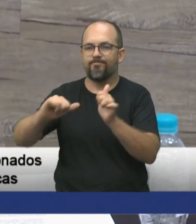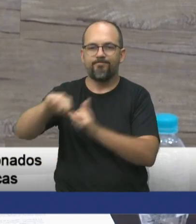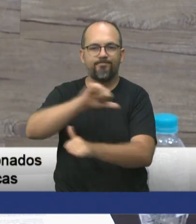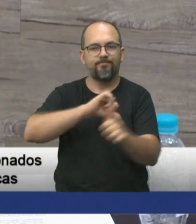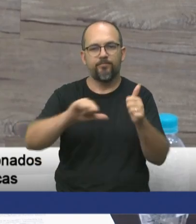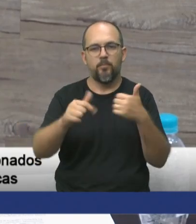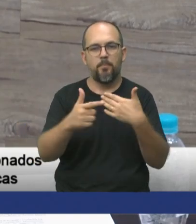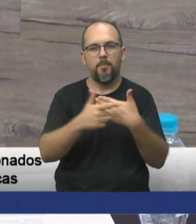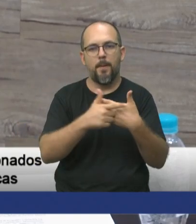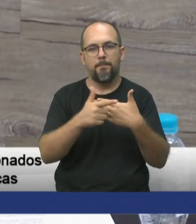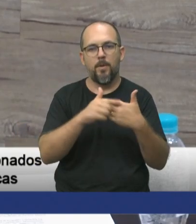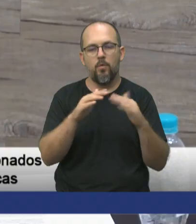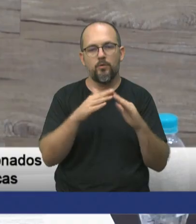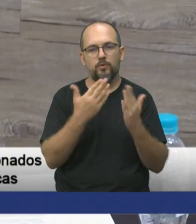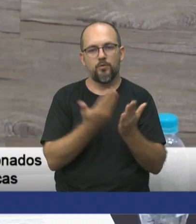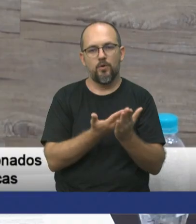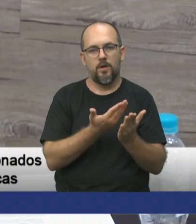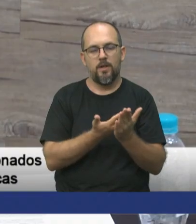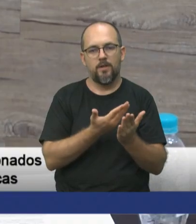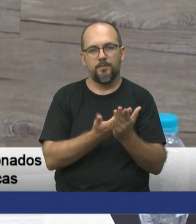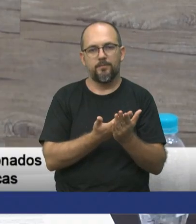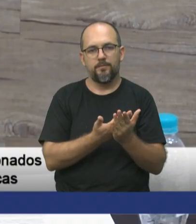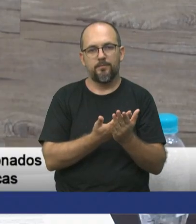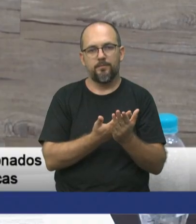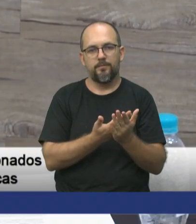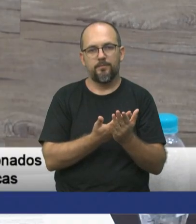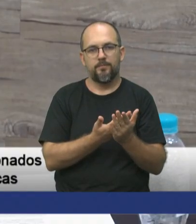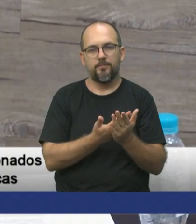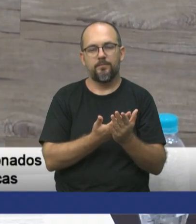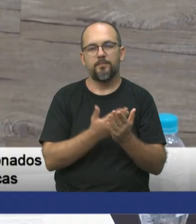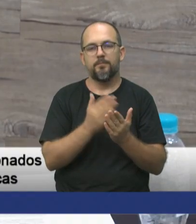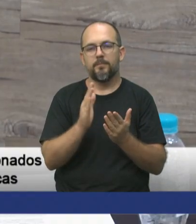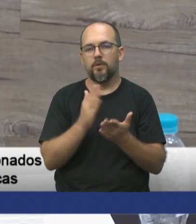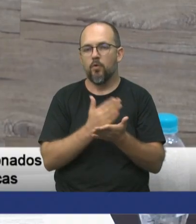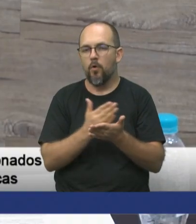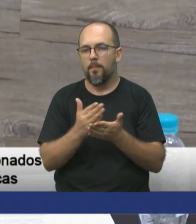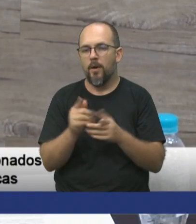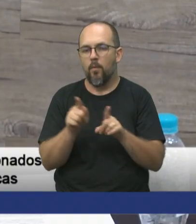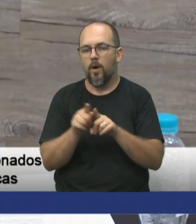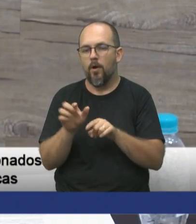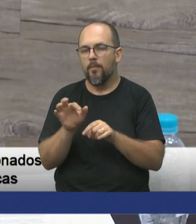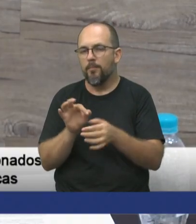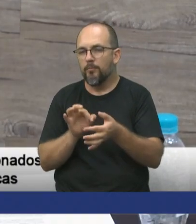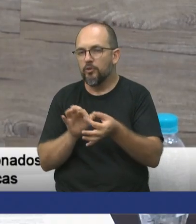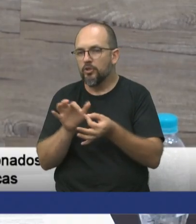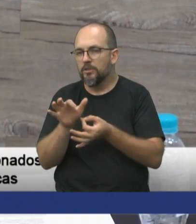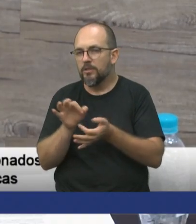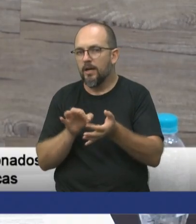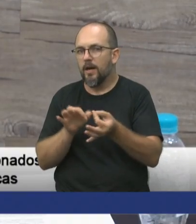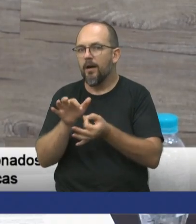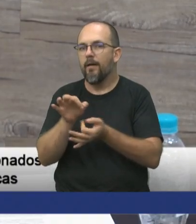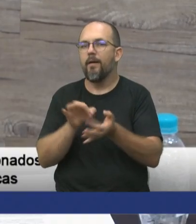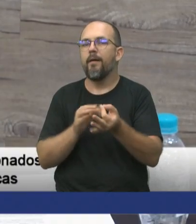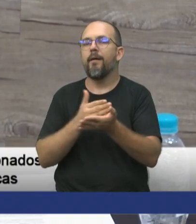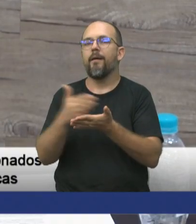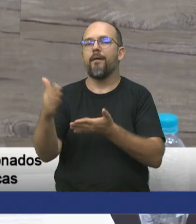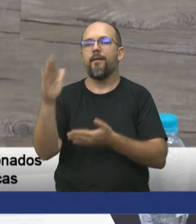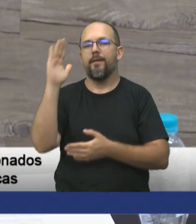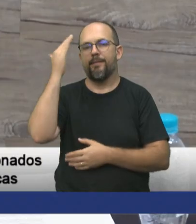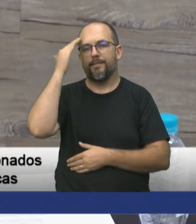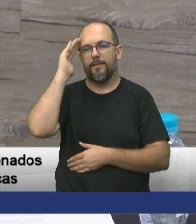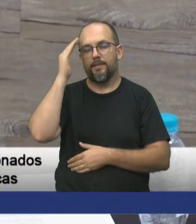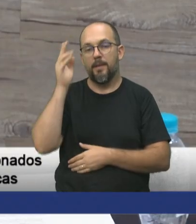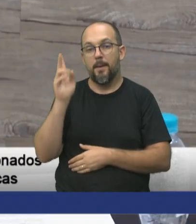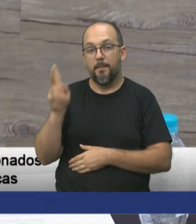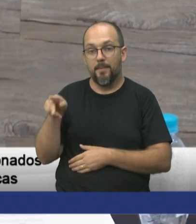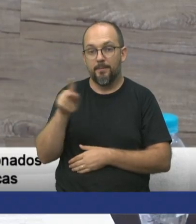escola. Em última instância, quando a gente começa a puxar o novelo de lã, a gente começa a entender, porque essa mesma professora estava numa sala